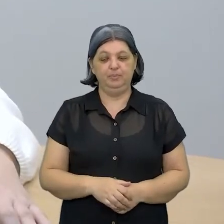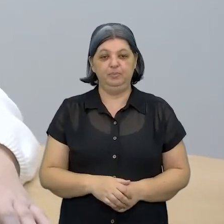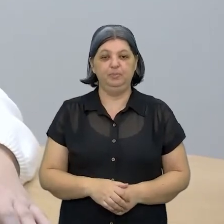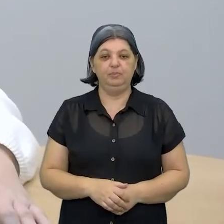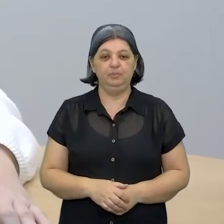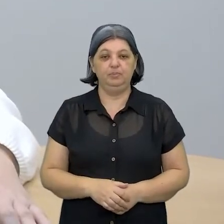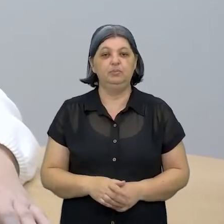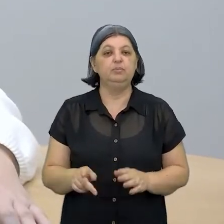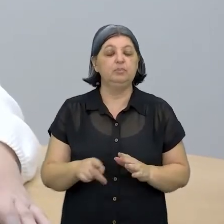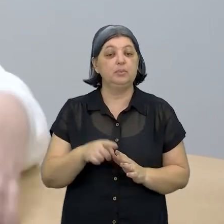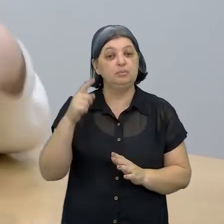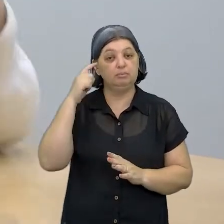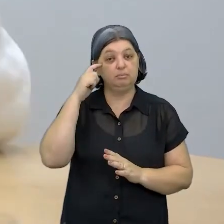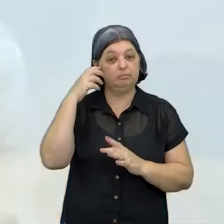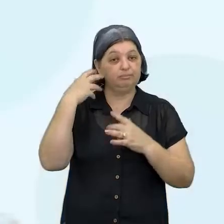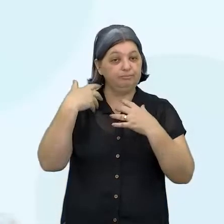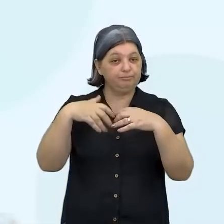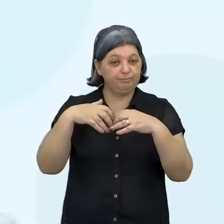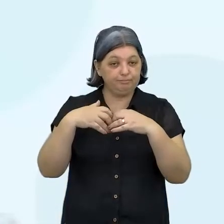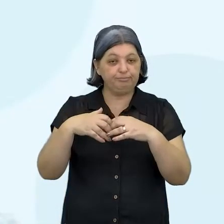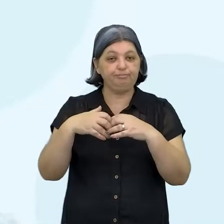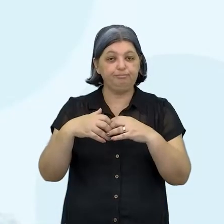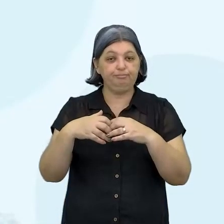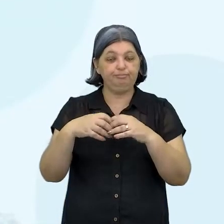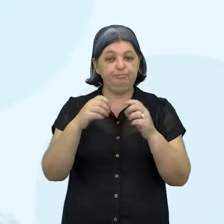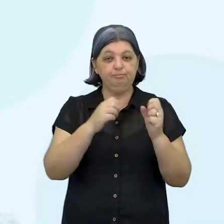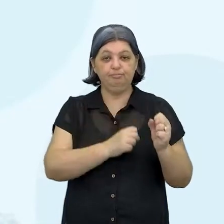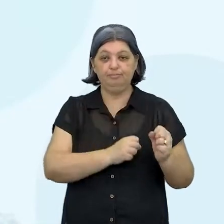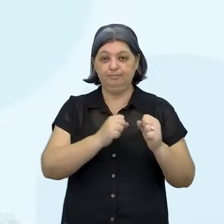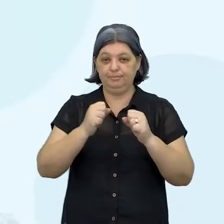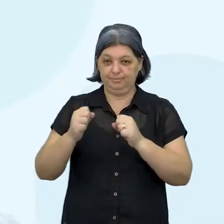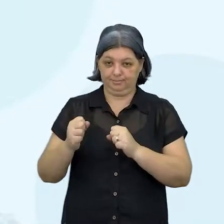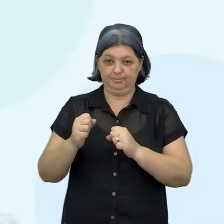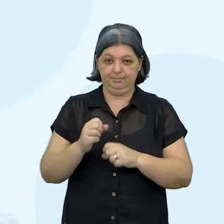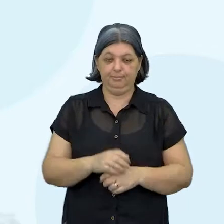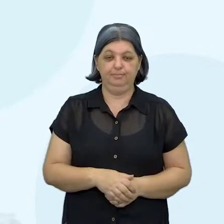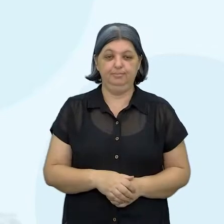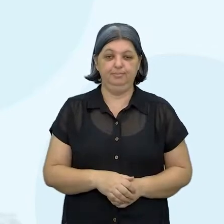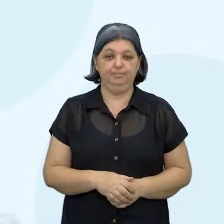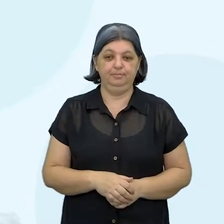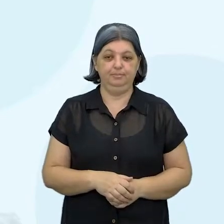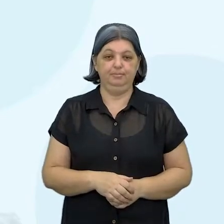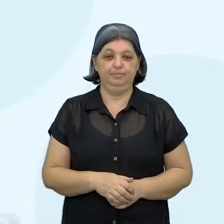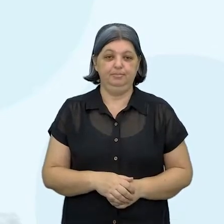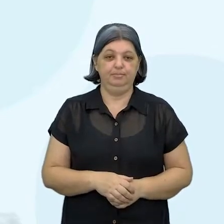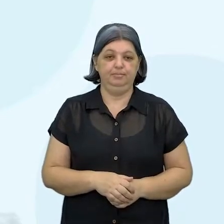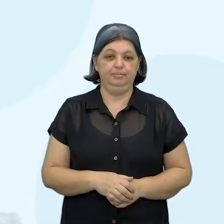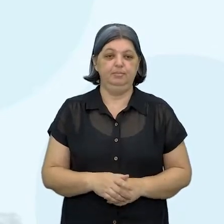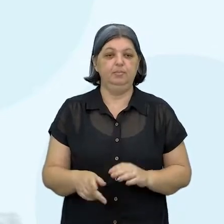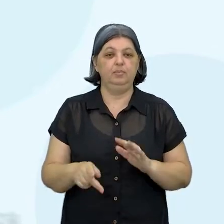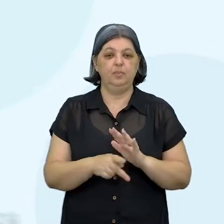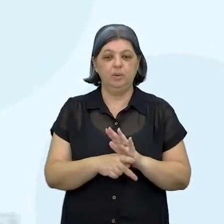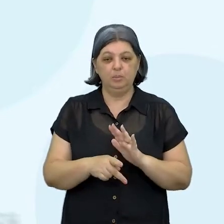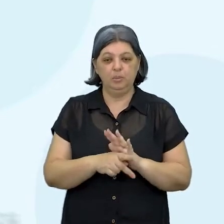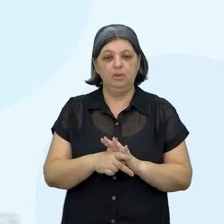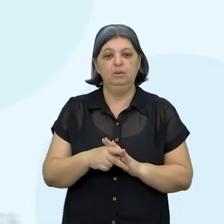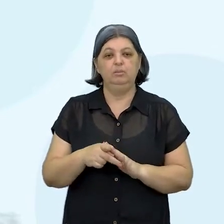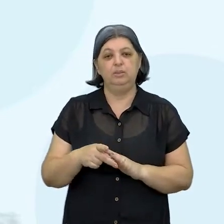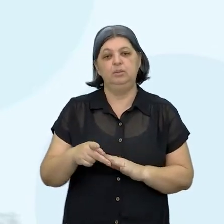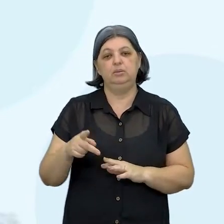componente, reflexões sobre o poder do contrato social